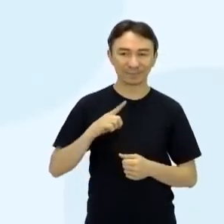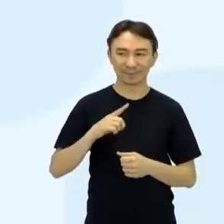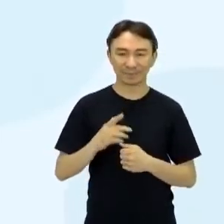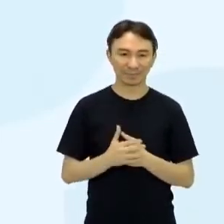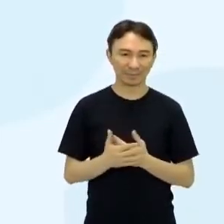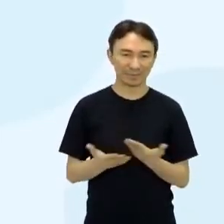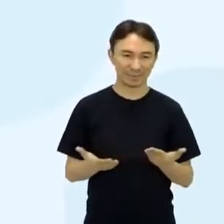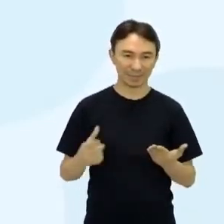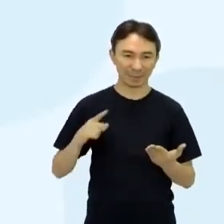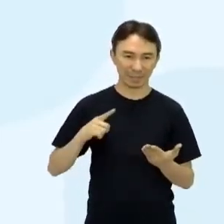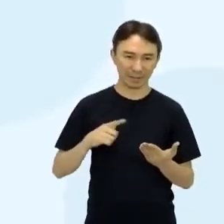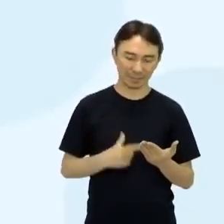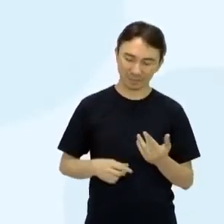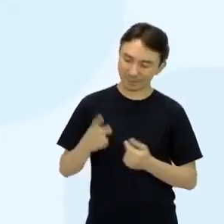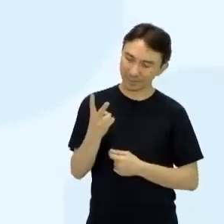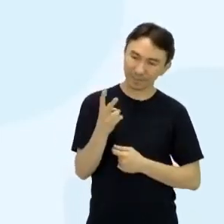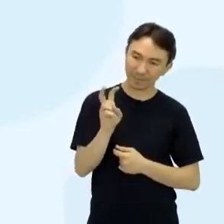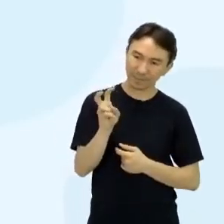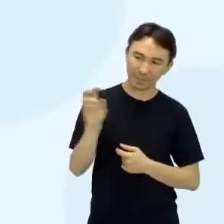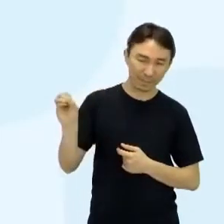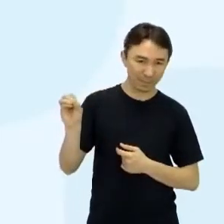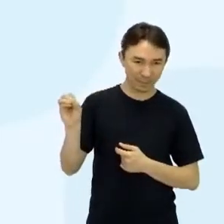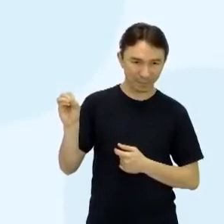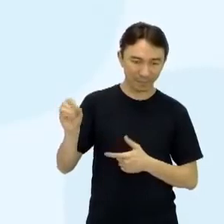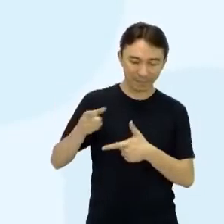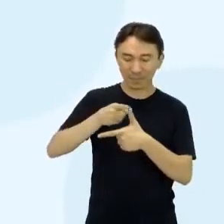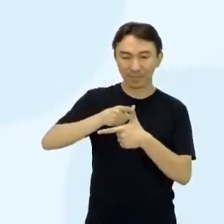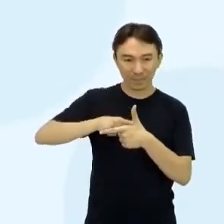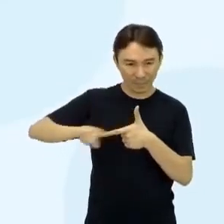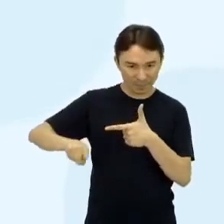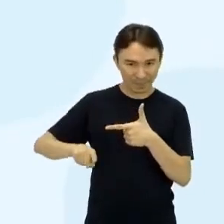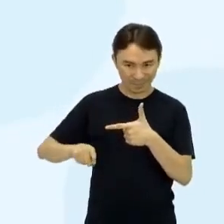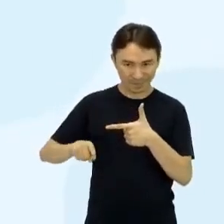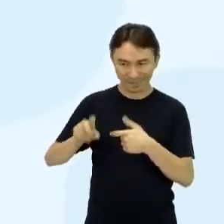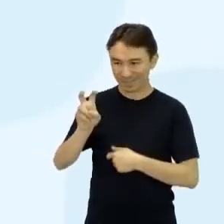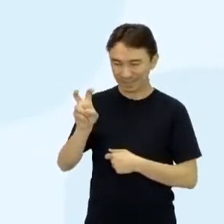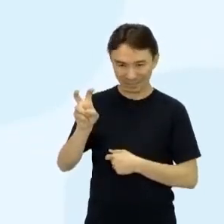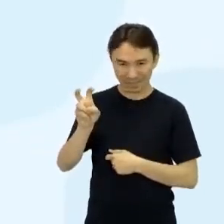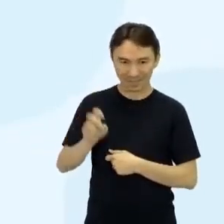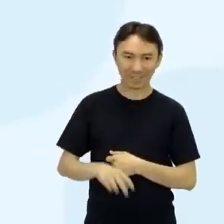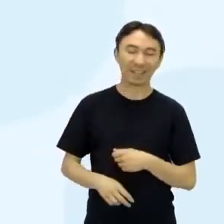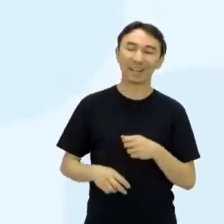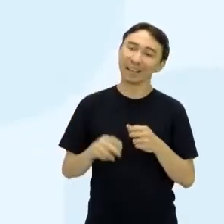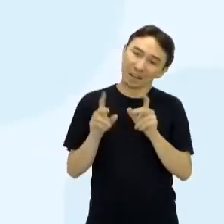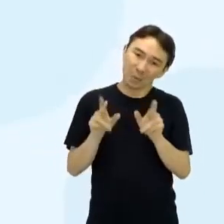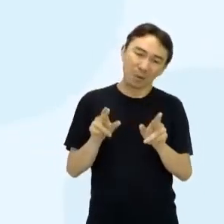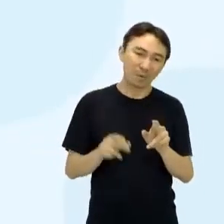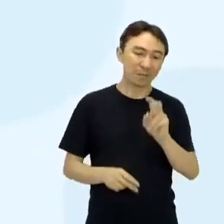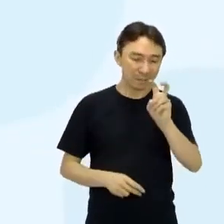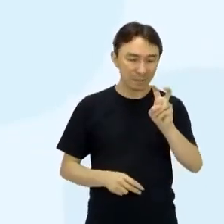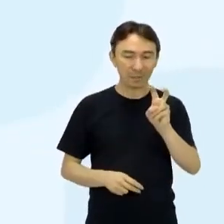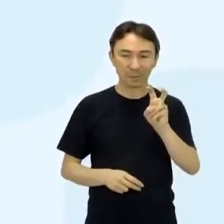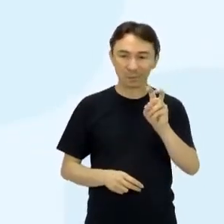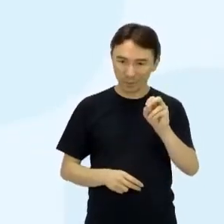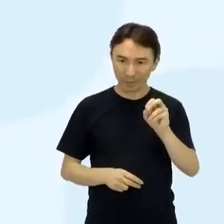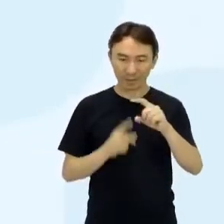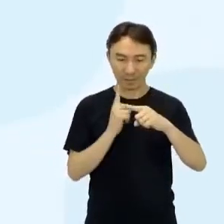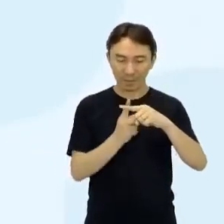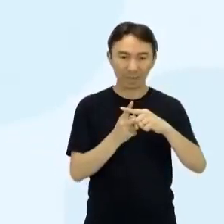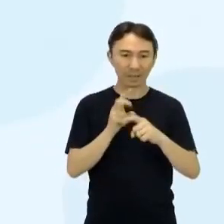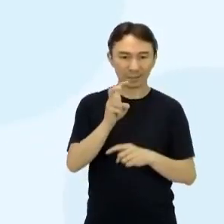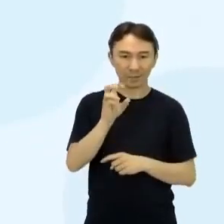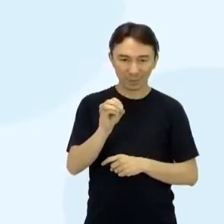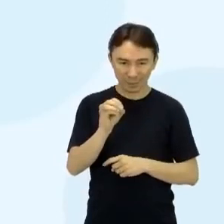só, 250 é a mesma coisa que 50 mais 50 mais 50 mais